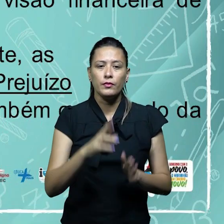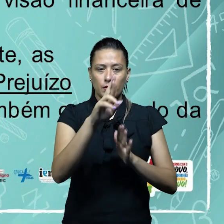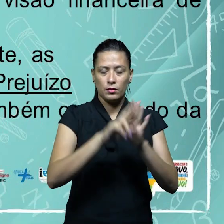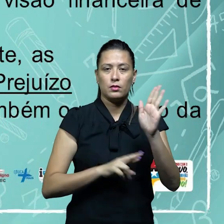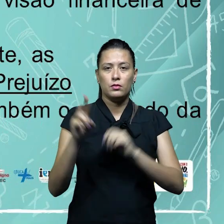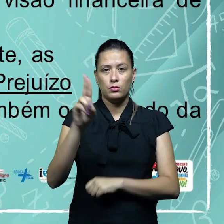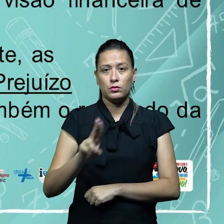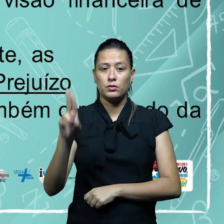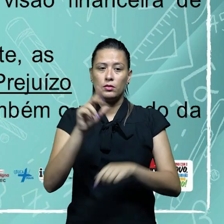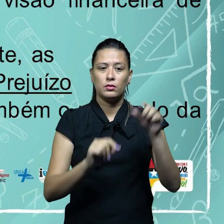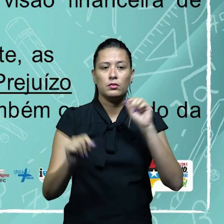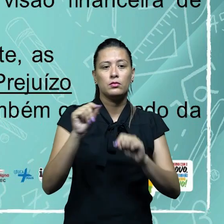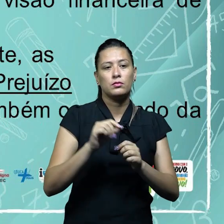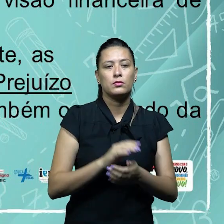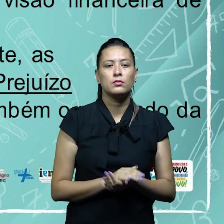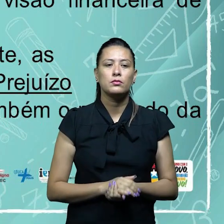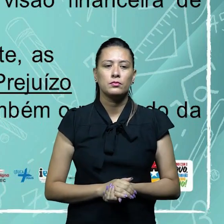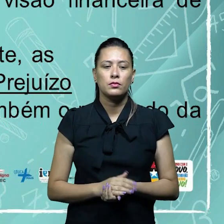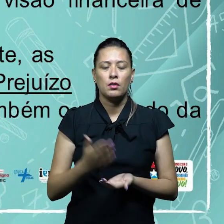é um deles. O balanço